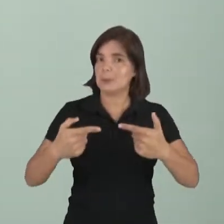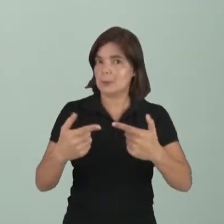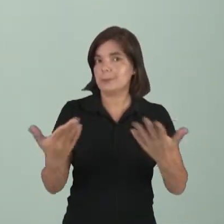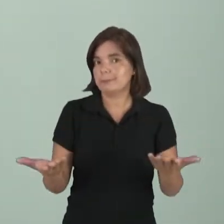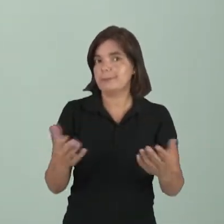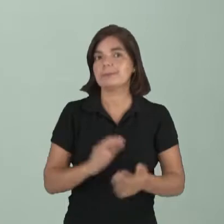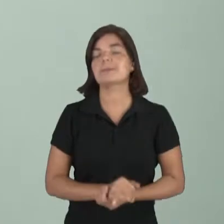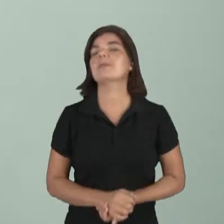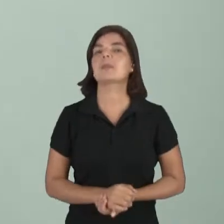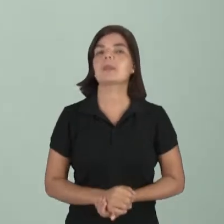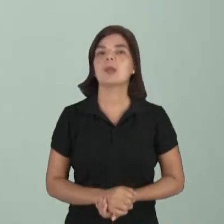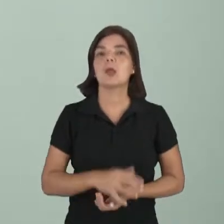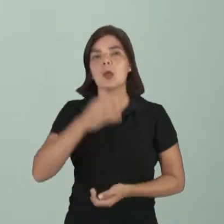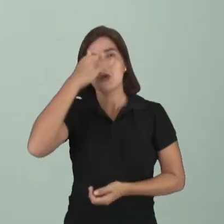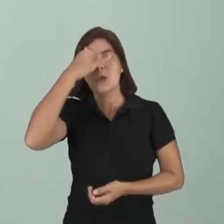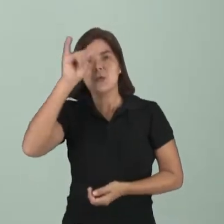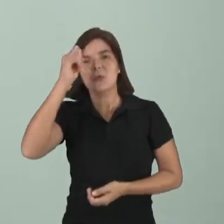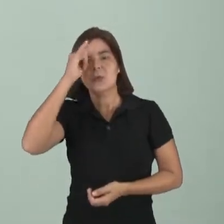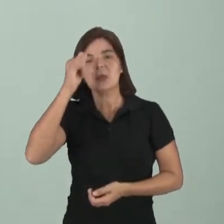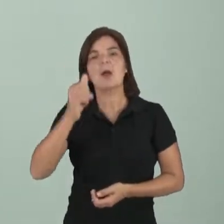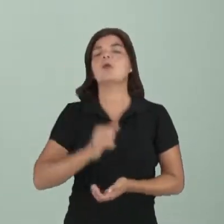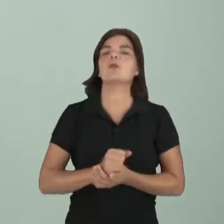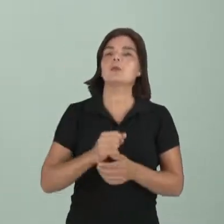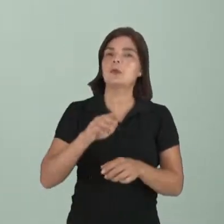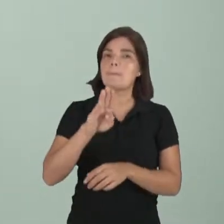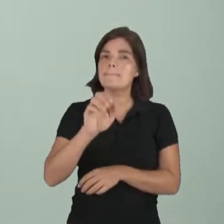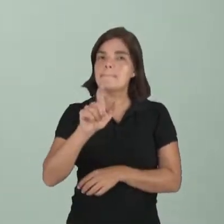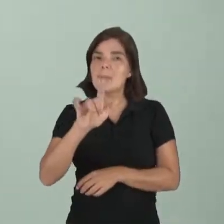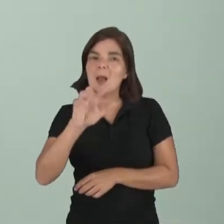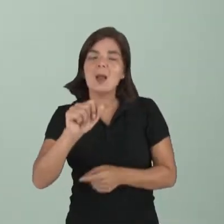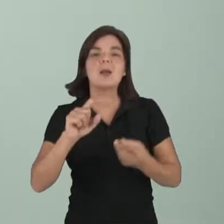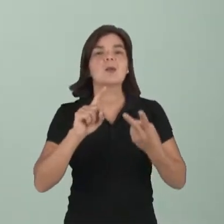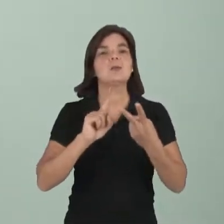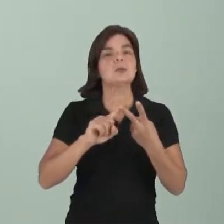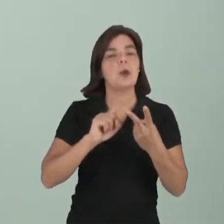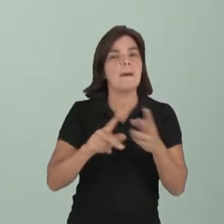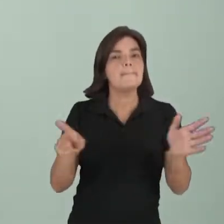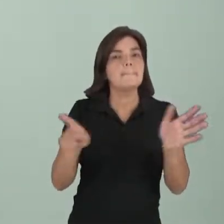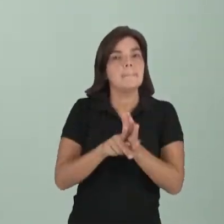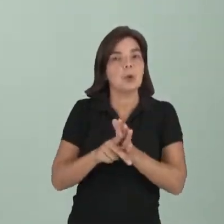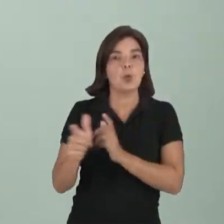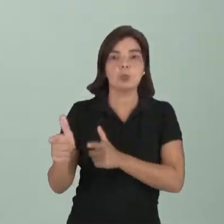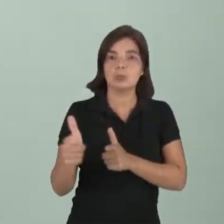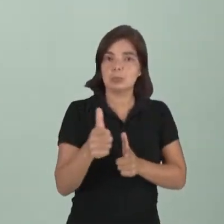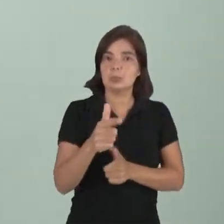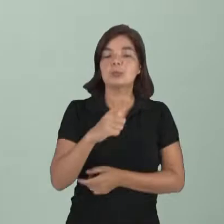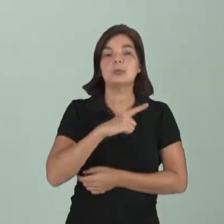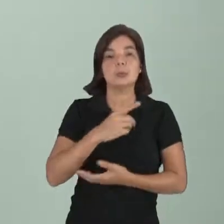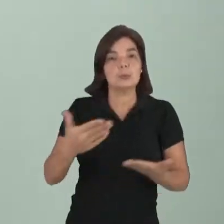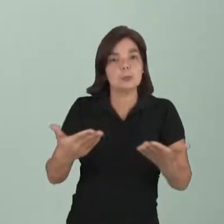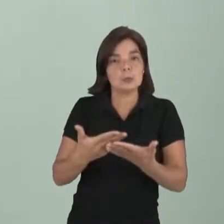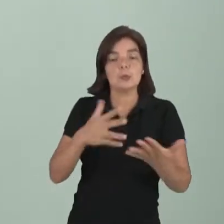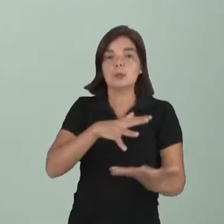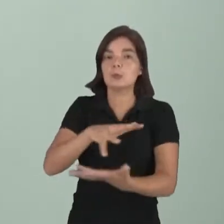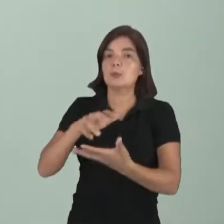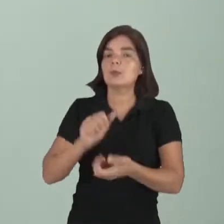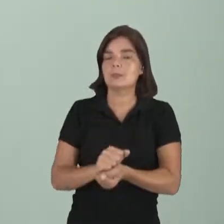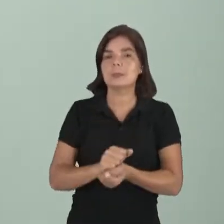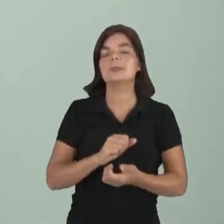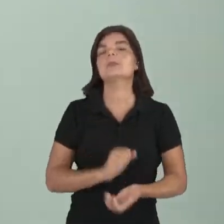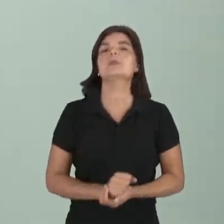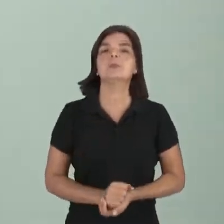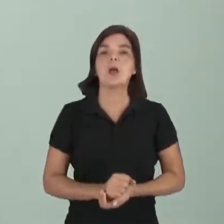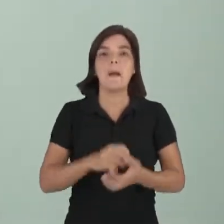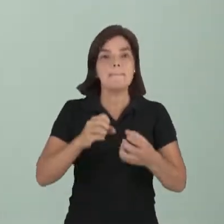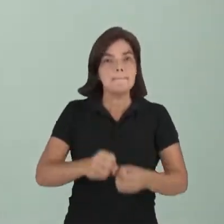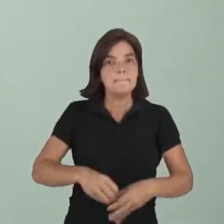certo? Para criar armamentos bélicos, as nossas próprias armas que temos atualmente no mundo, enfim,